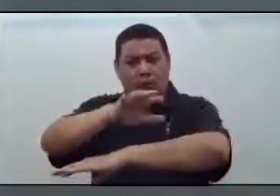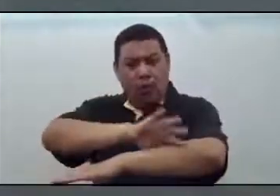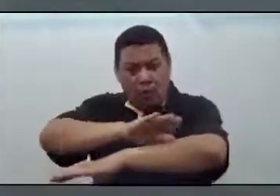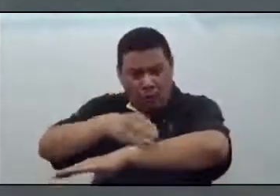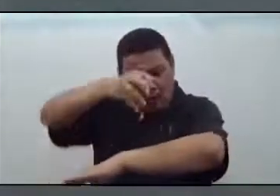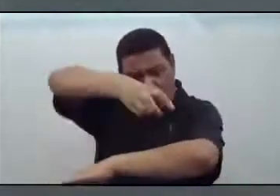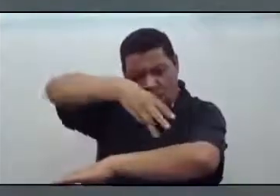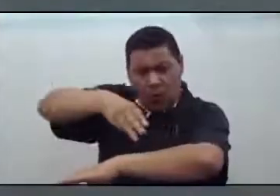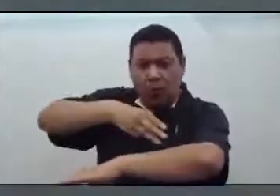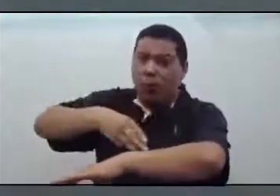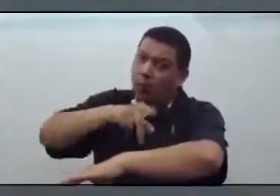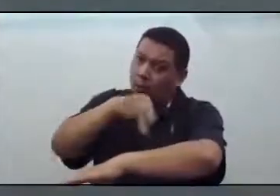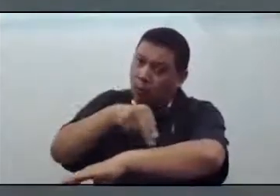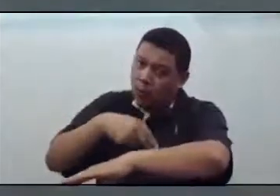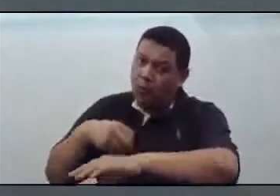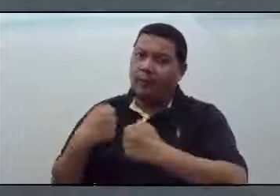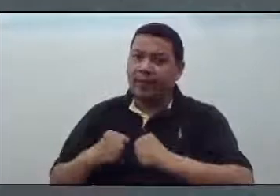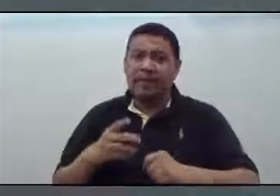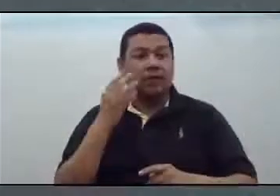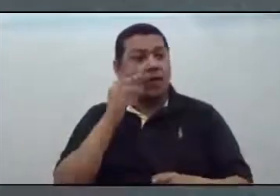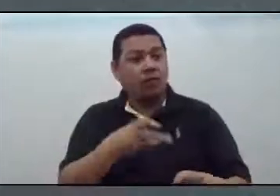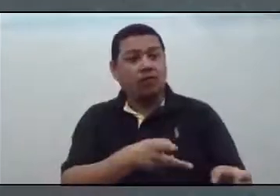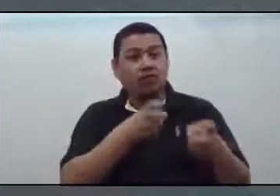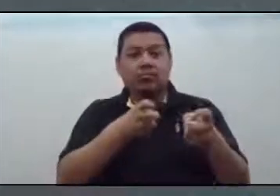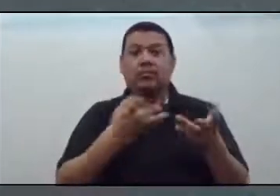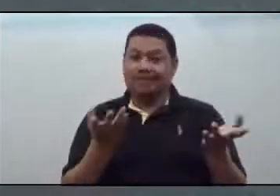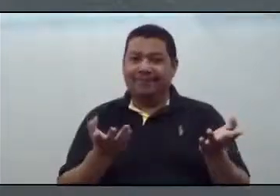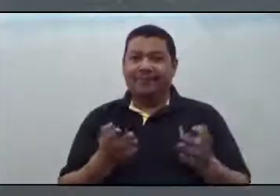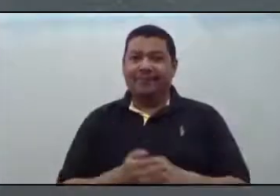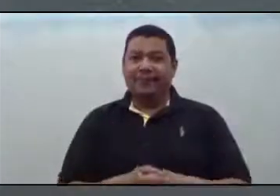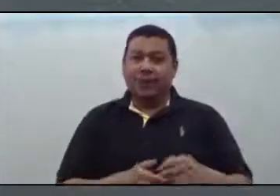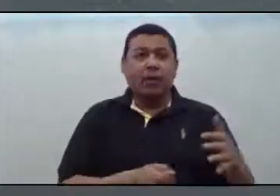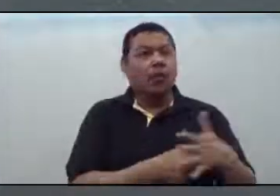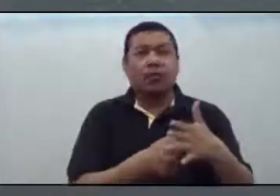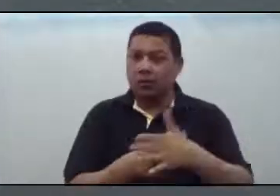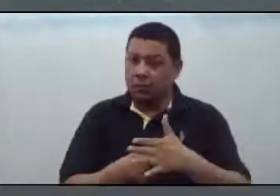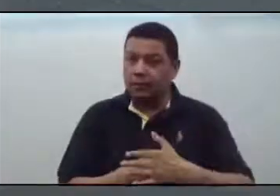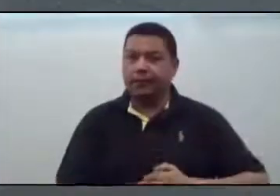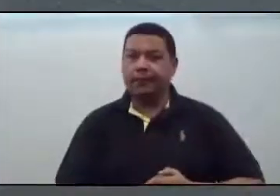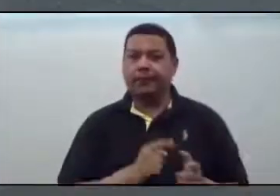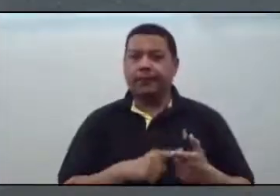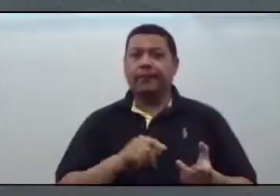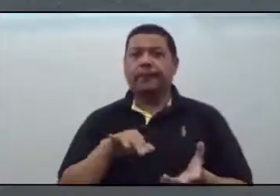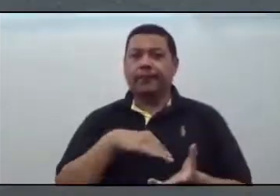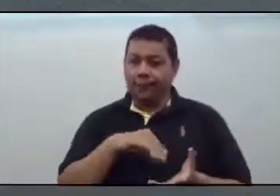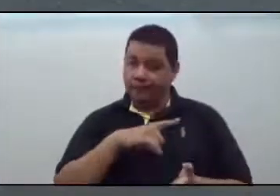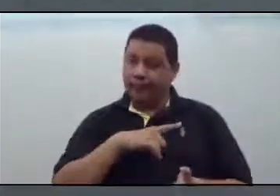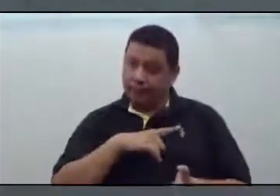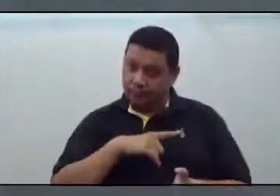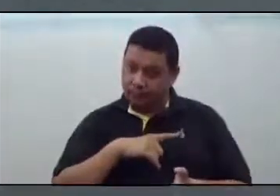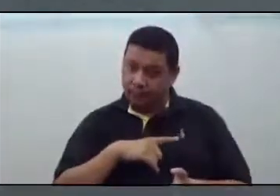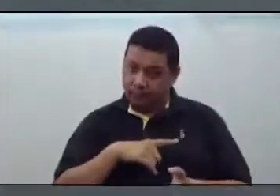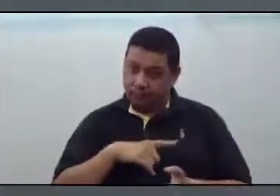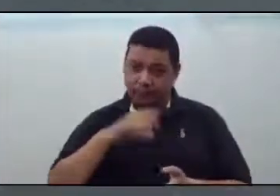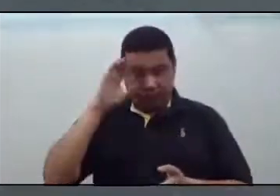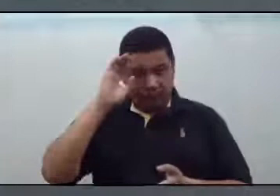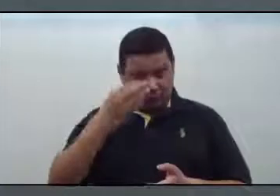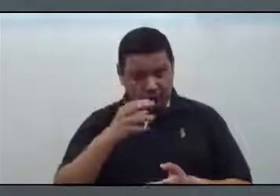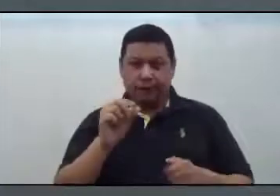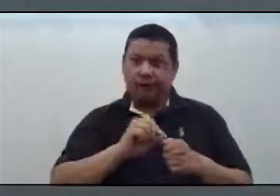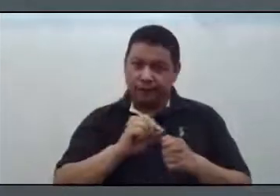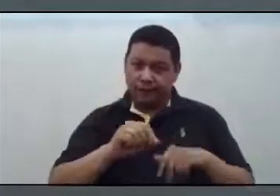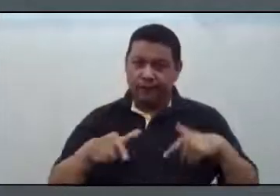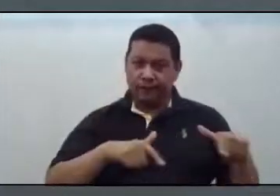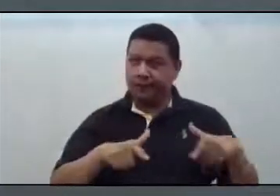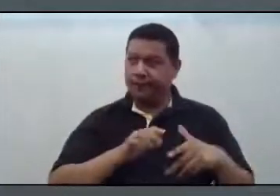mostrar onde estão o quebra-mola. Eu estive cobrando dele que a Secretaria de Trânsito também tomasse providência e fizesse esse trabalho. E